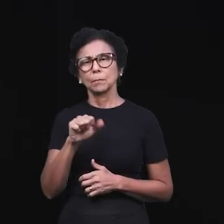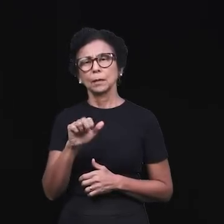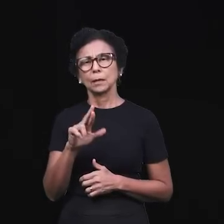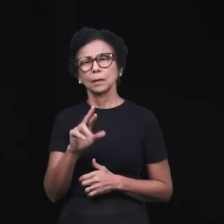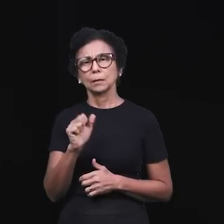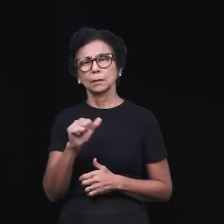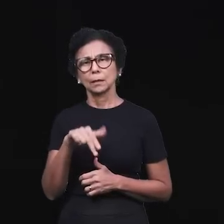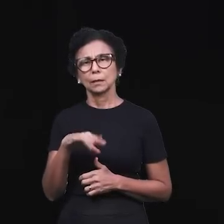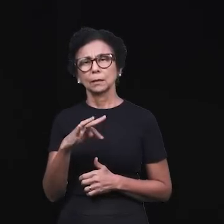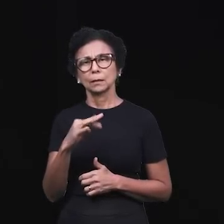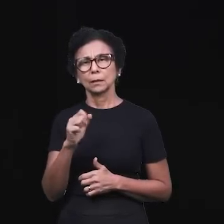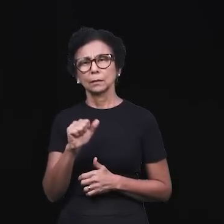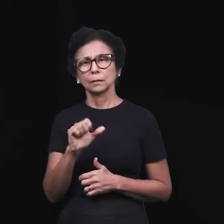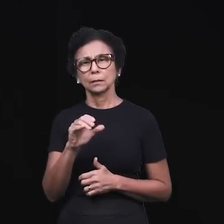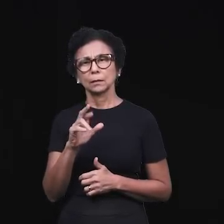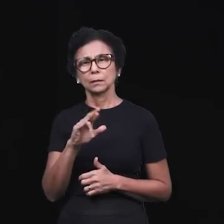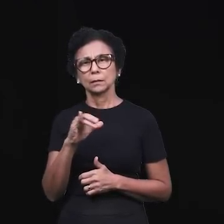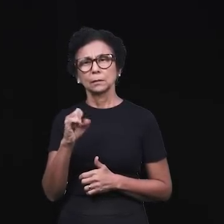foi mudado.